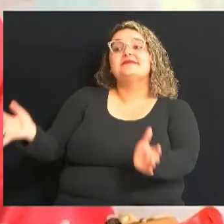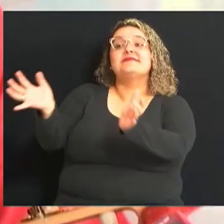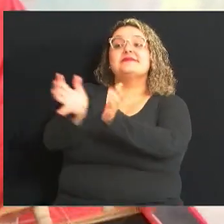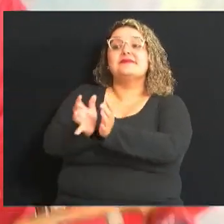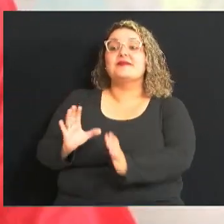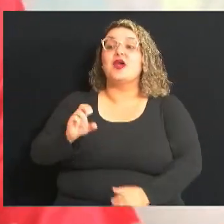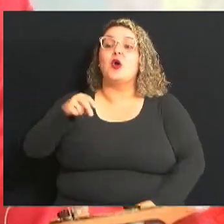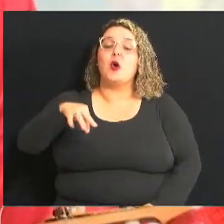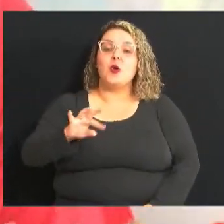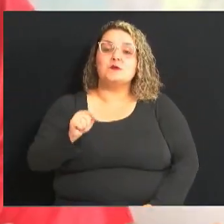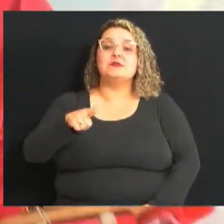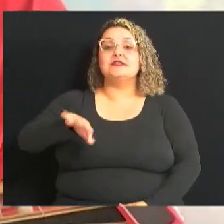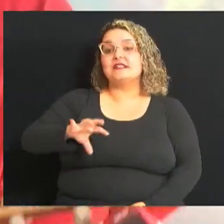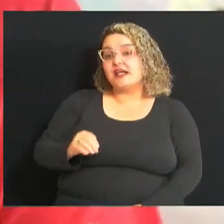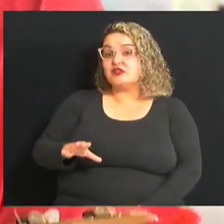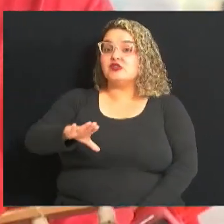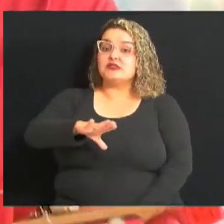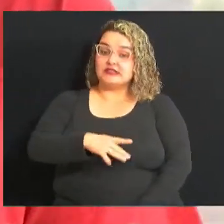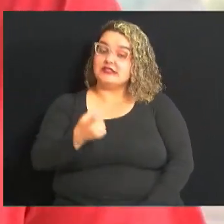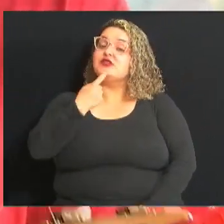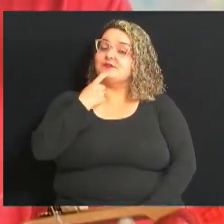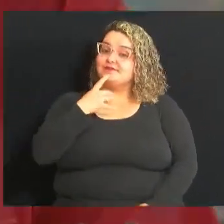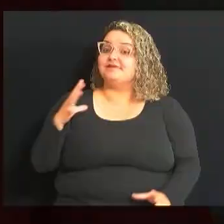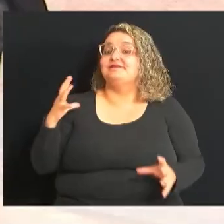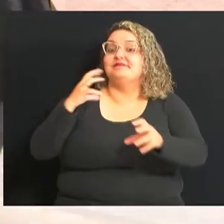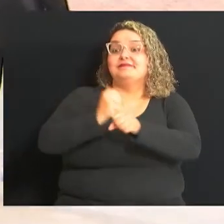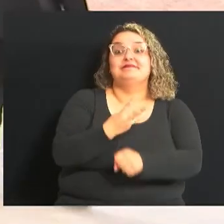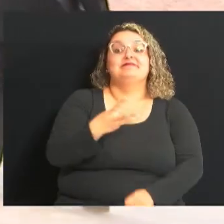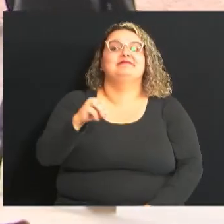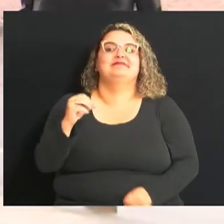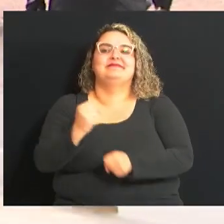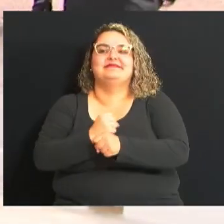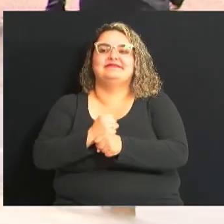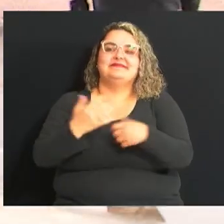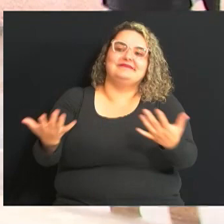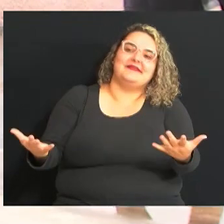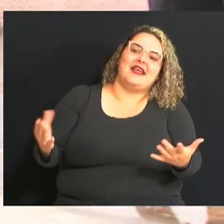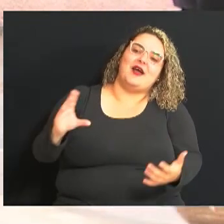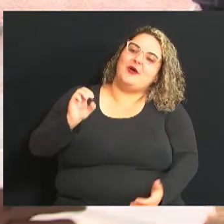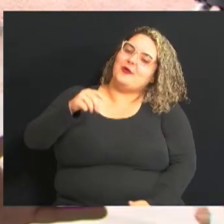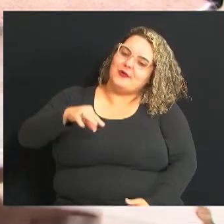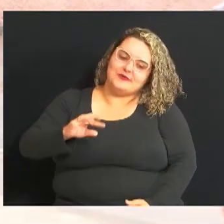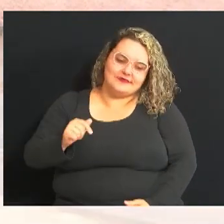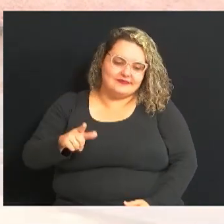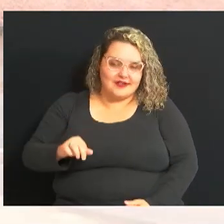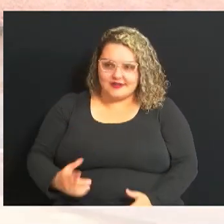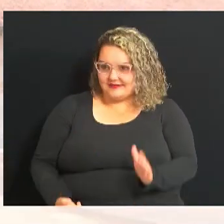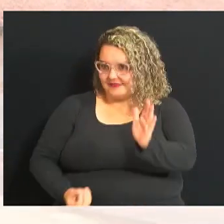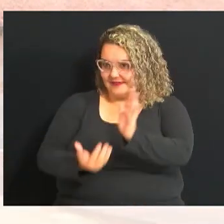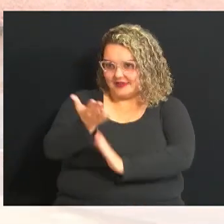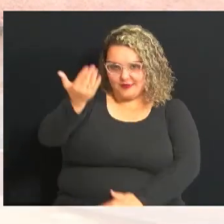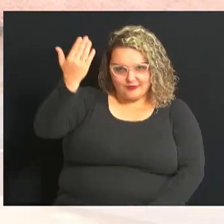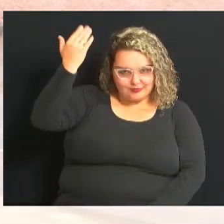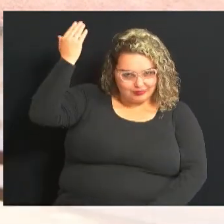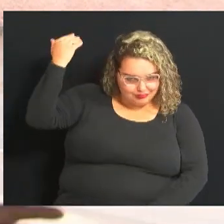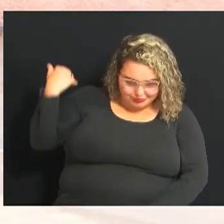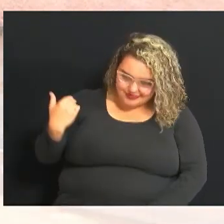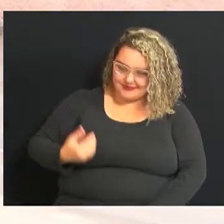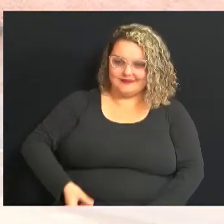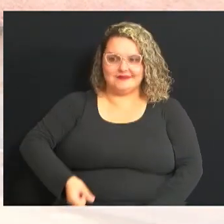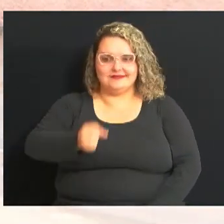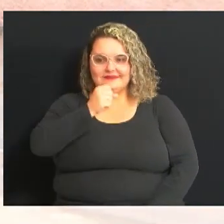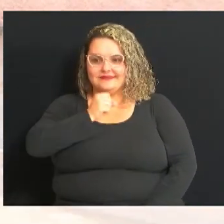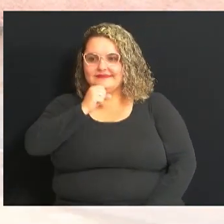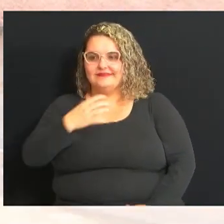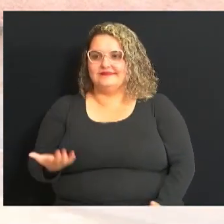de Campinas, que está completando 30 anos. O Contágio surgiu naquela velha receita, né? Naquele velho